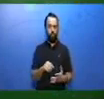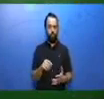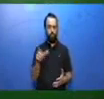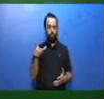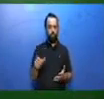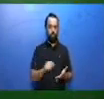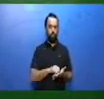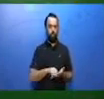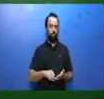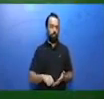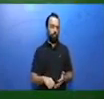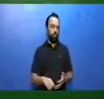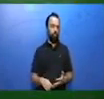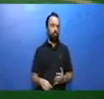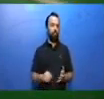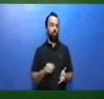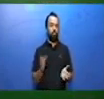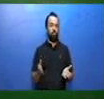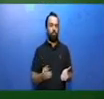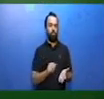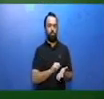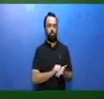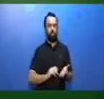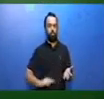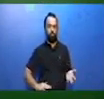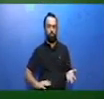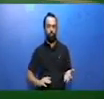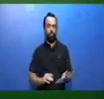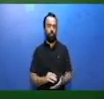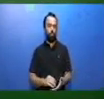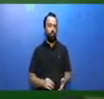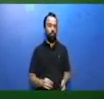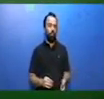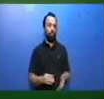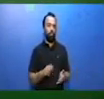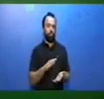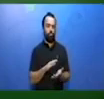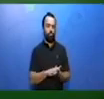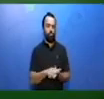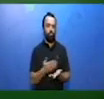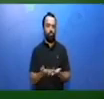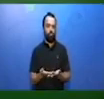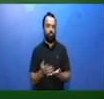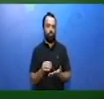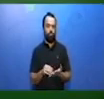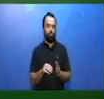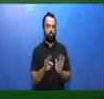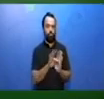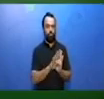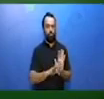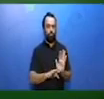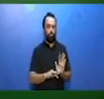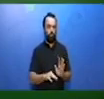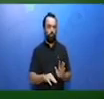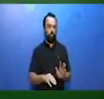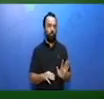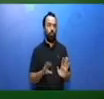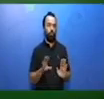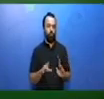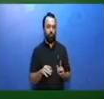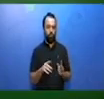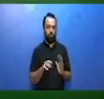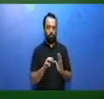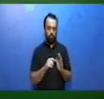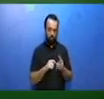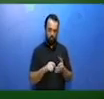Agora a gente vai fazer atividades para interpretar esse texto que vocês leram. Volta depois e lê ele com